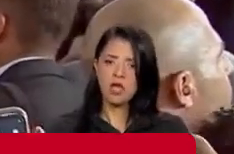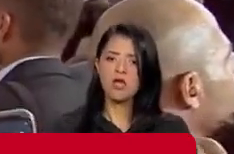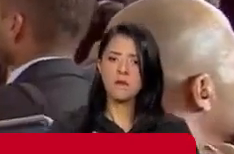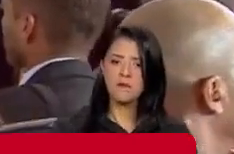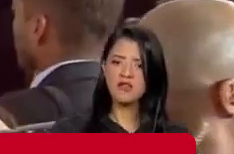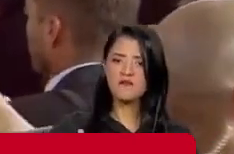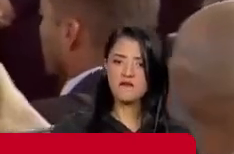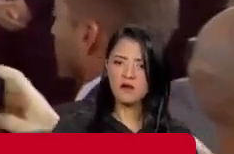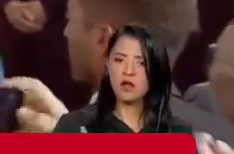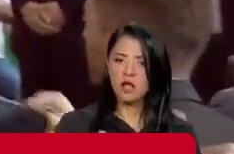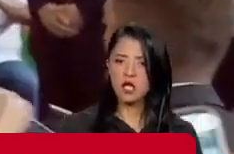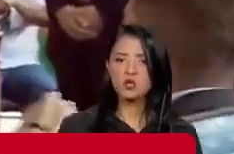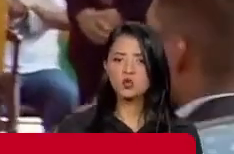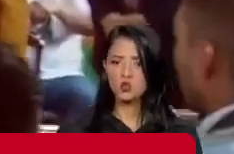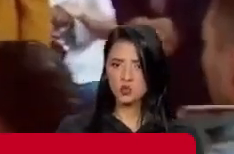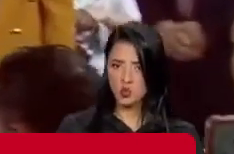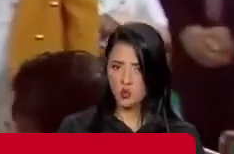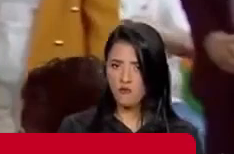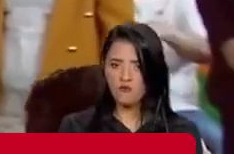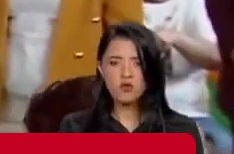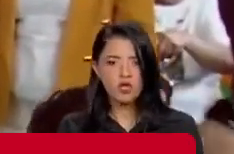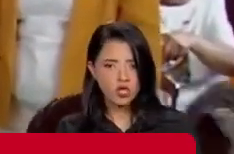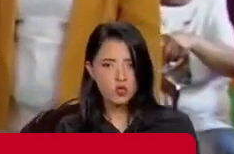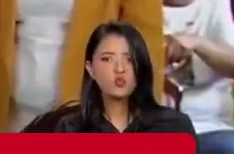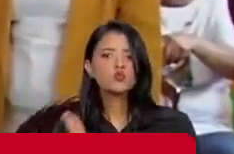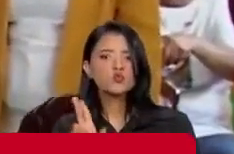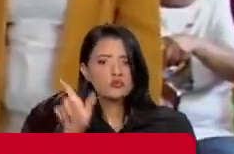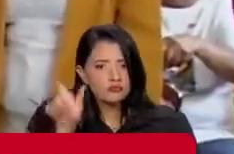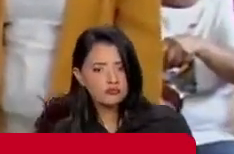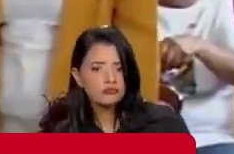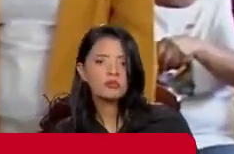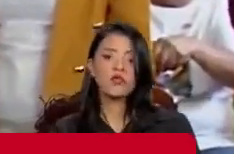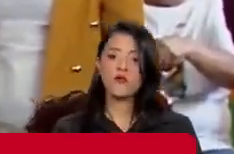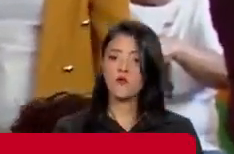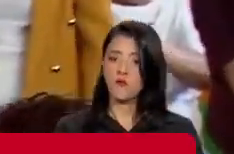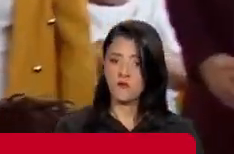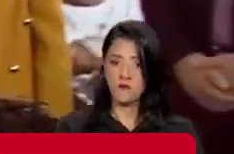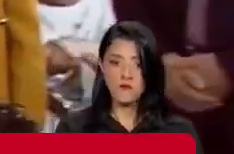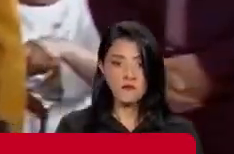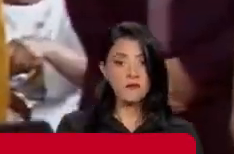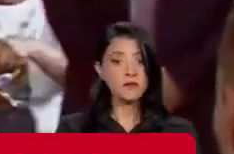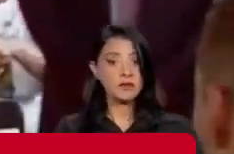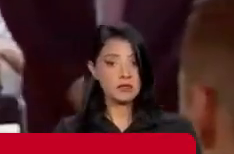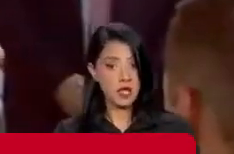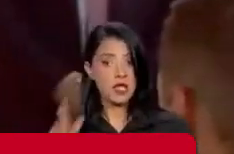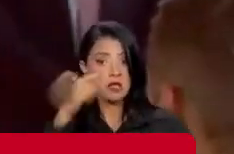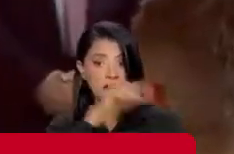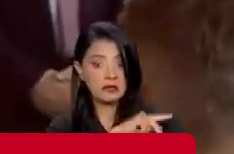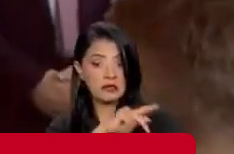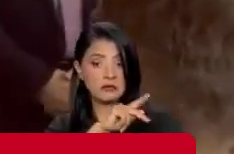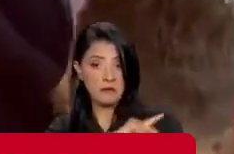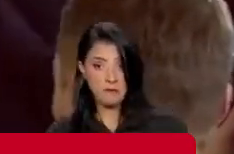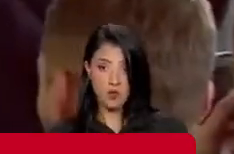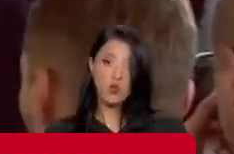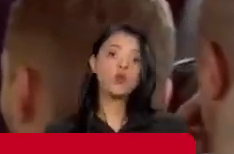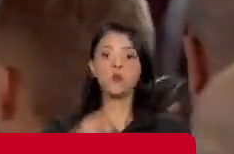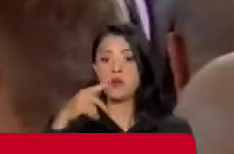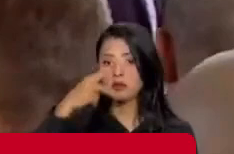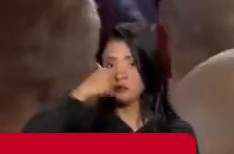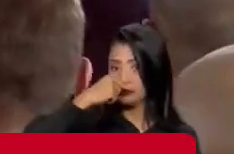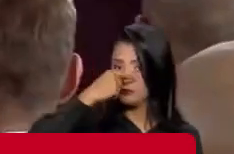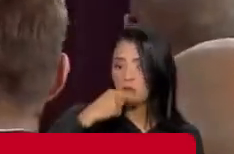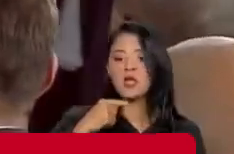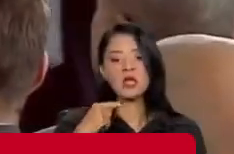bivalente contra a Covid, aplicada pelo vice-presidente da República e ministro do Desenvolvimento,